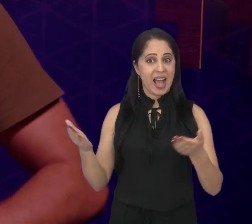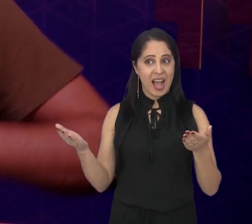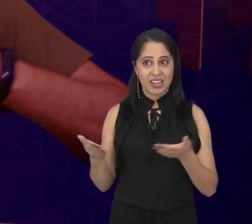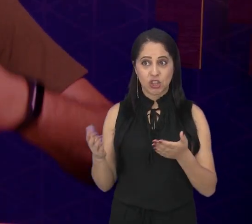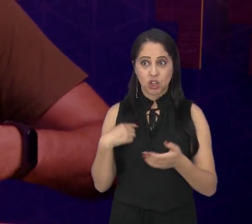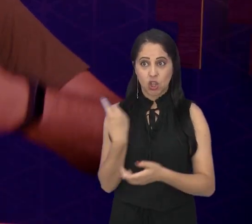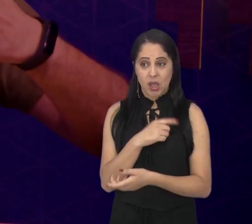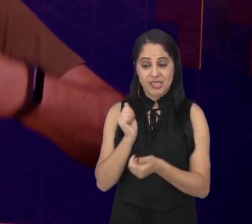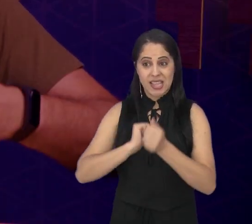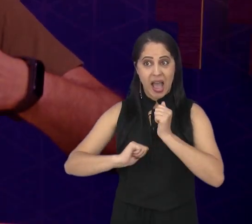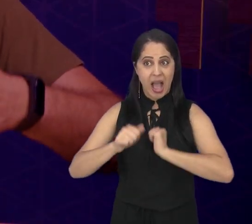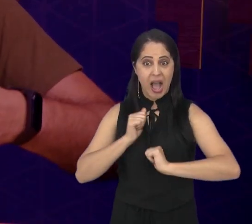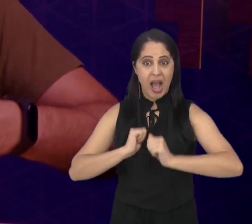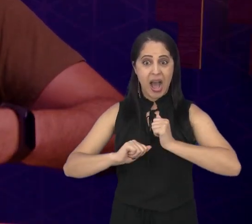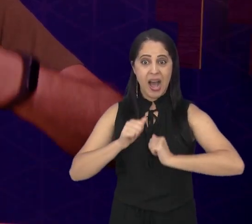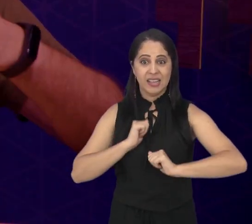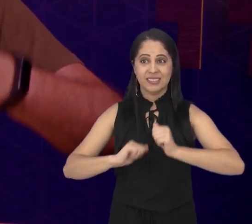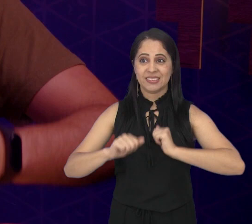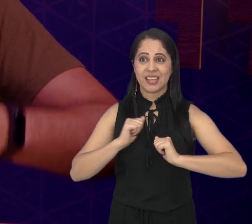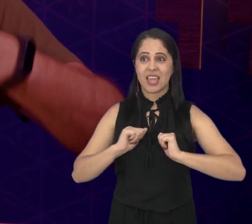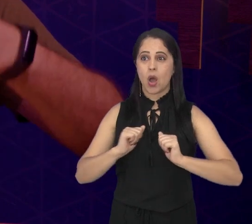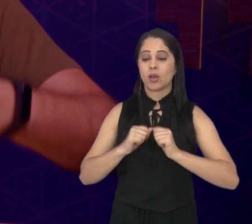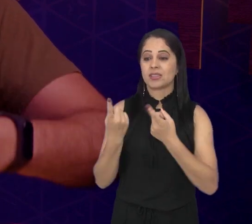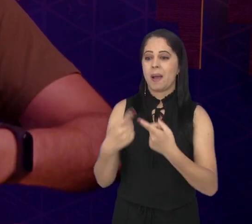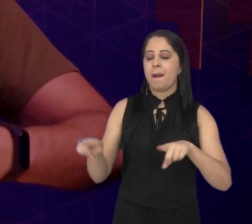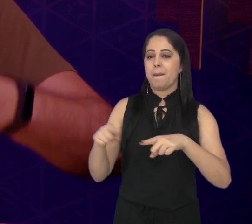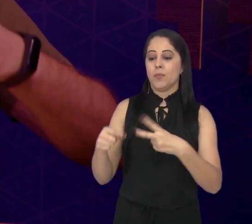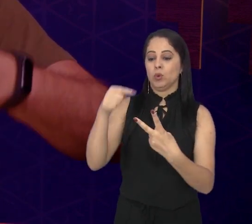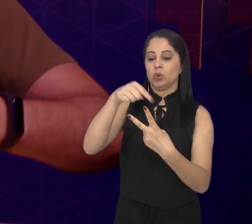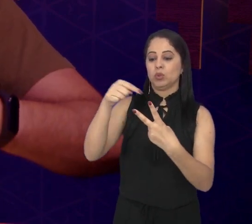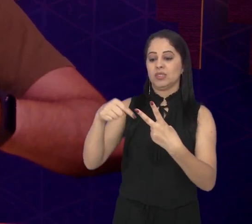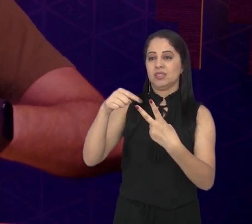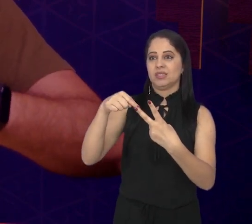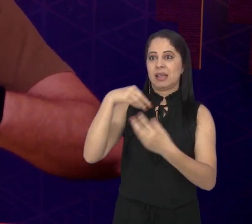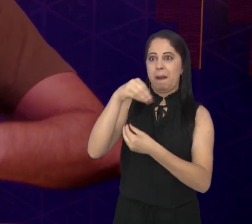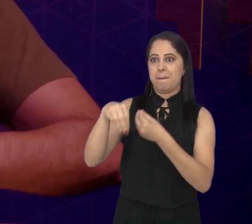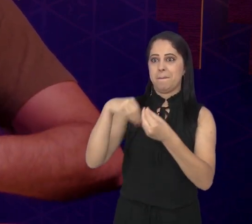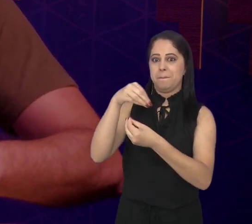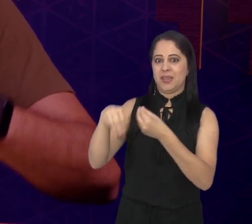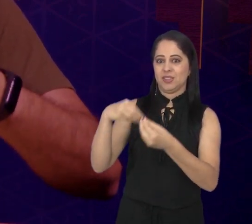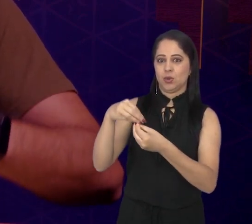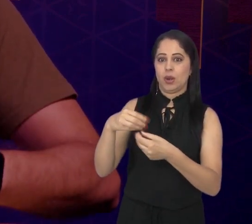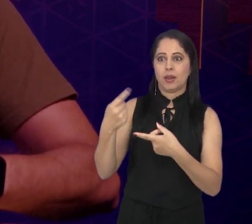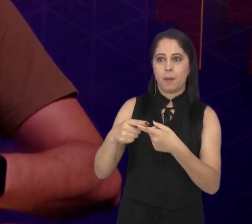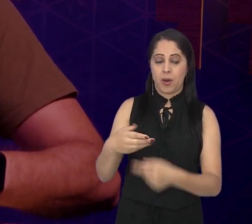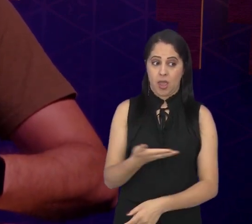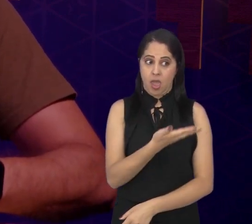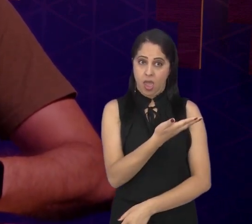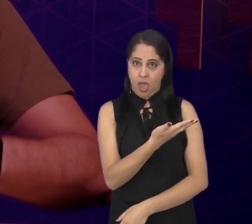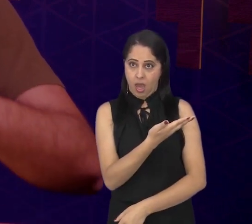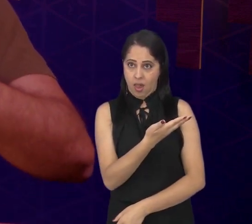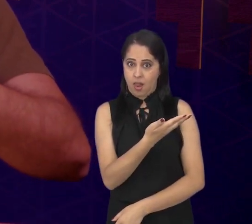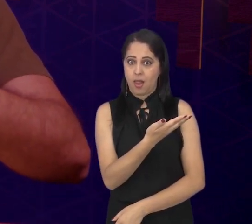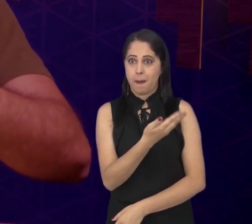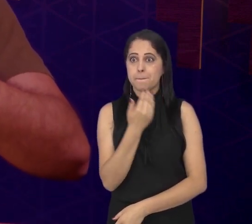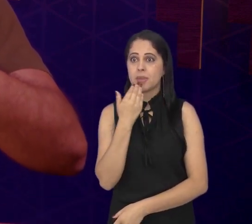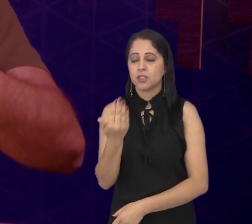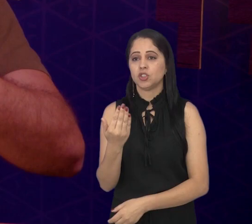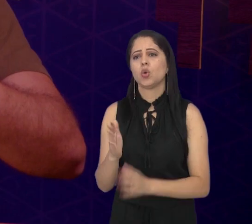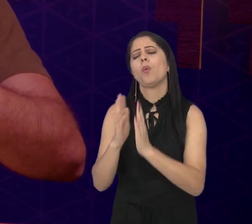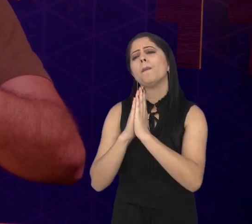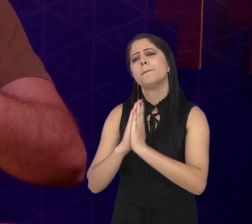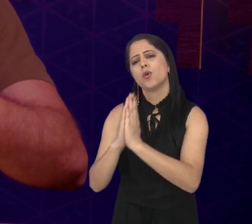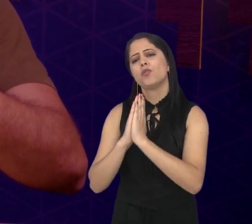a gente aguarda ansiosamente pelo funk coreano. Solicitação aqui de Tamires Vick. Então, por